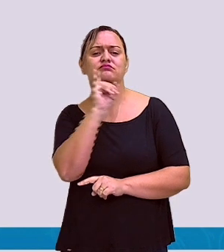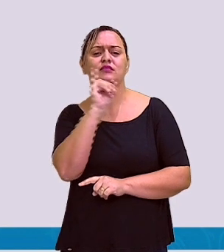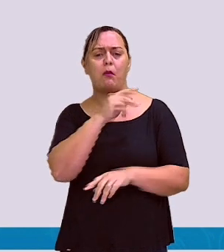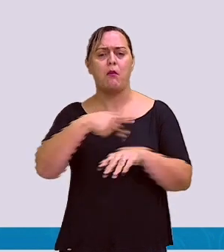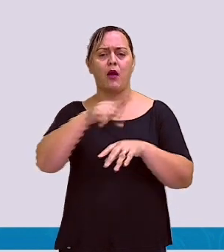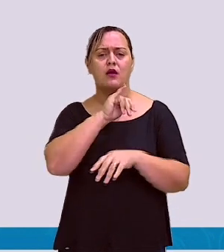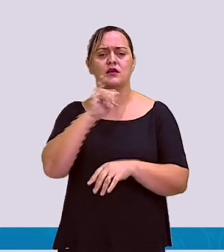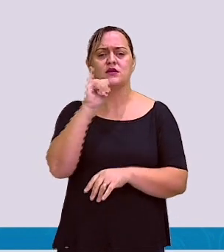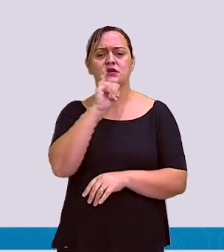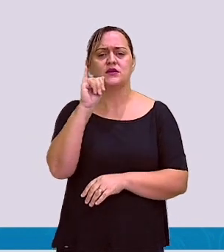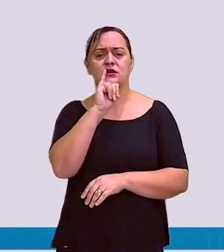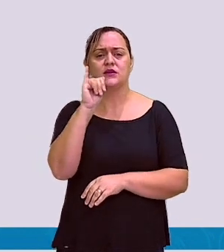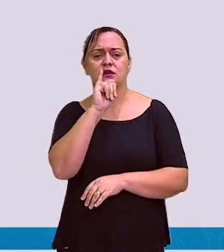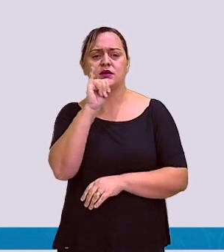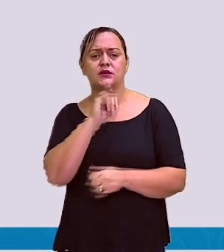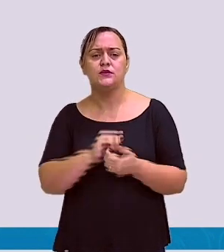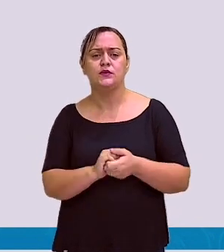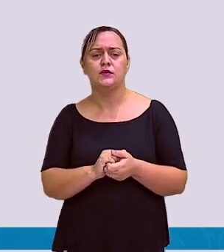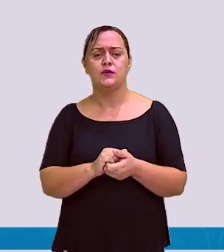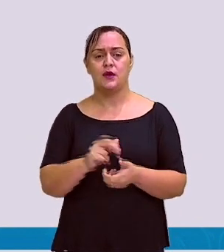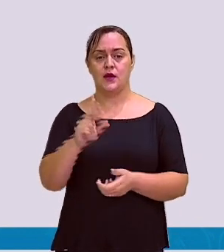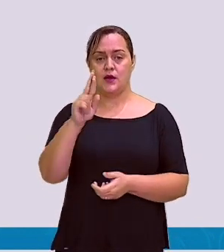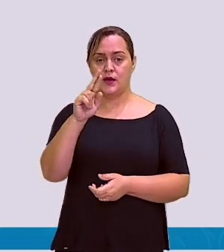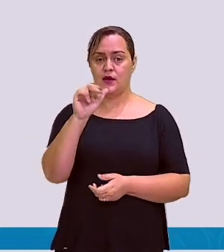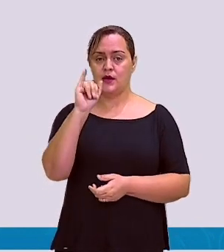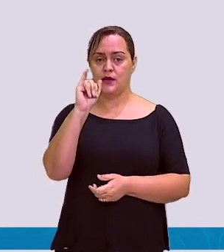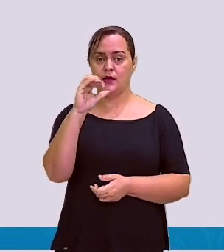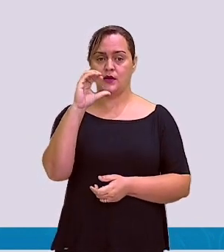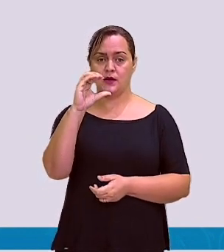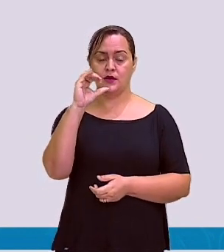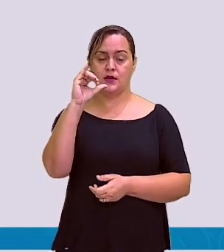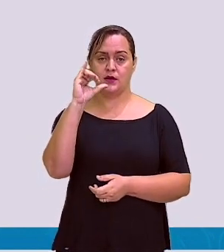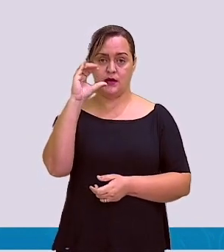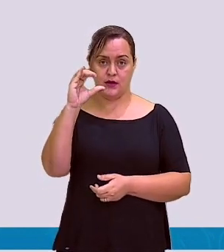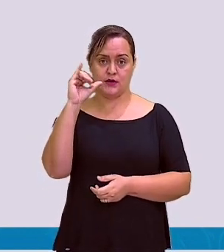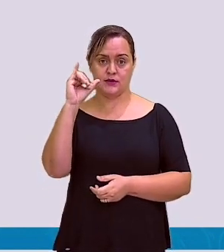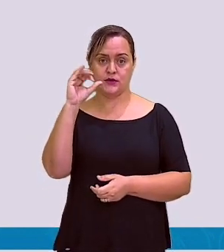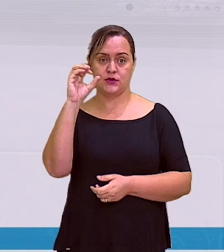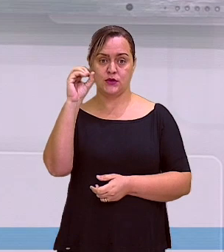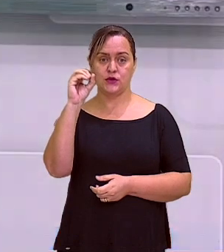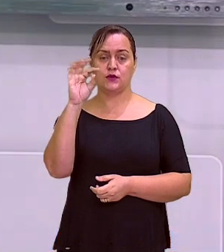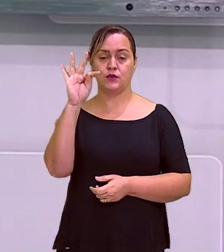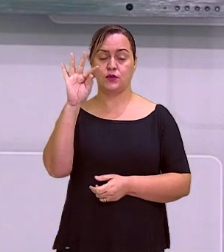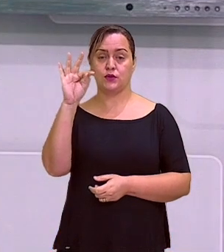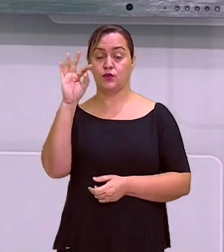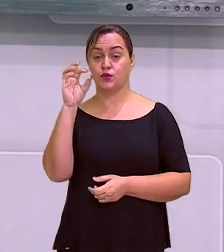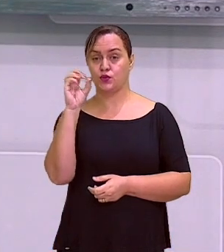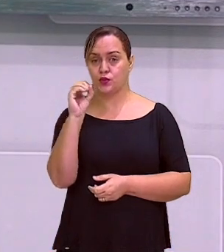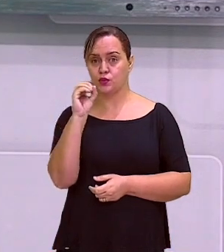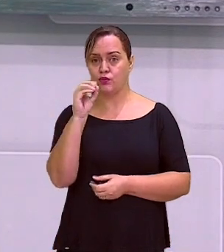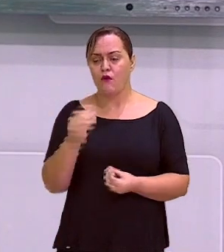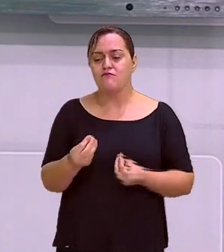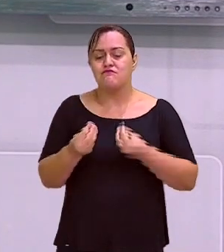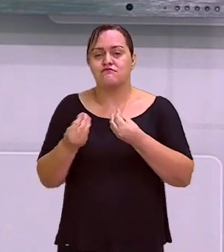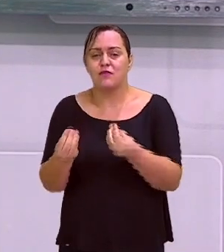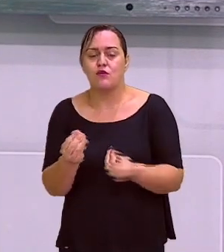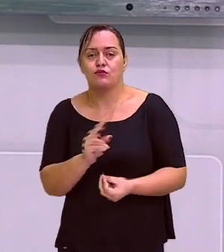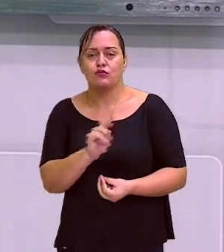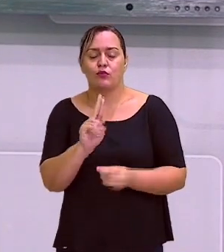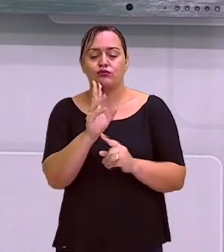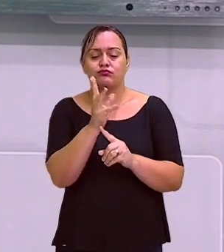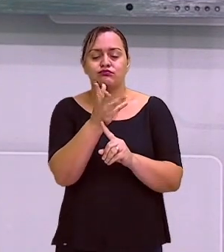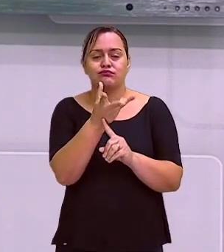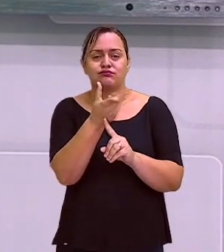das Sete Artes, em 1912. Então, dentre todas as artes, o cinema é a sétima